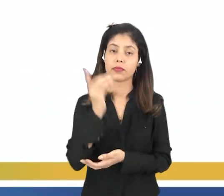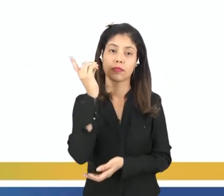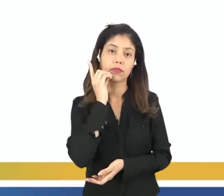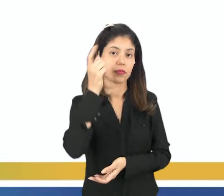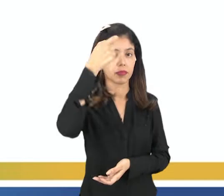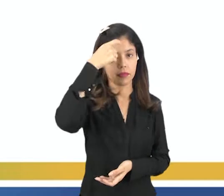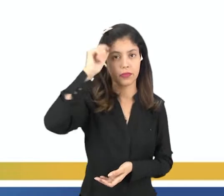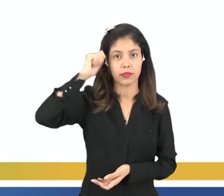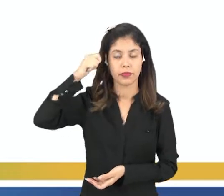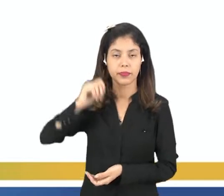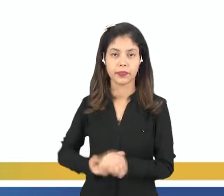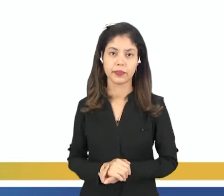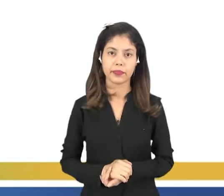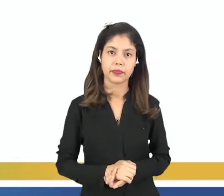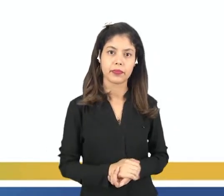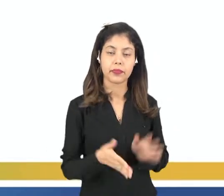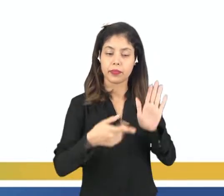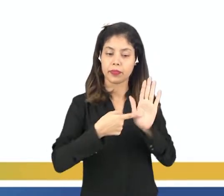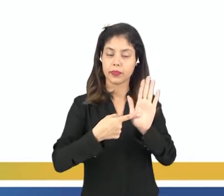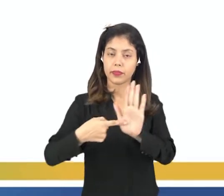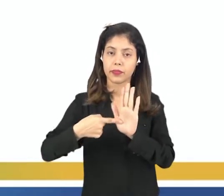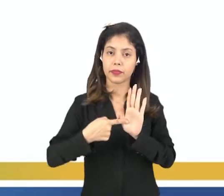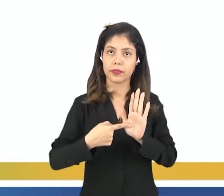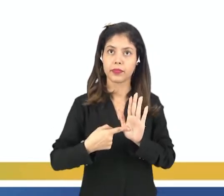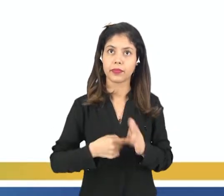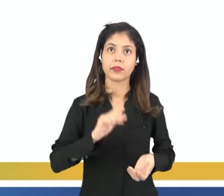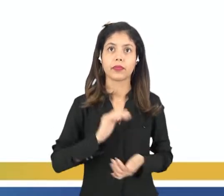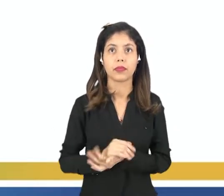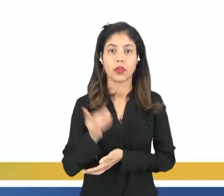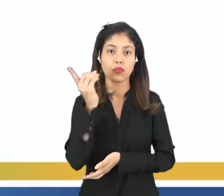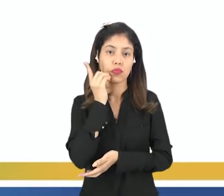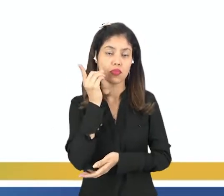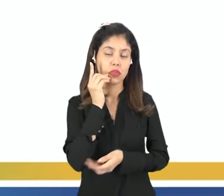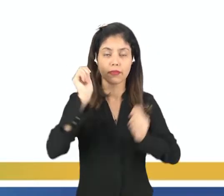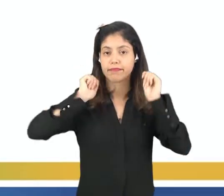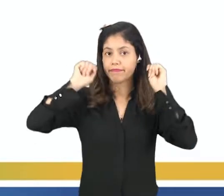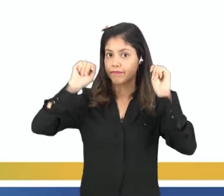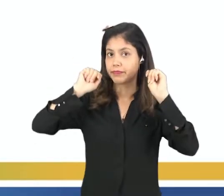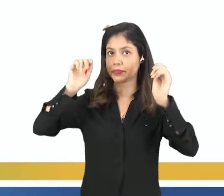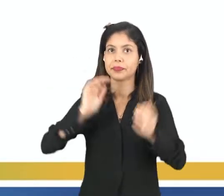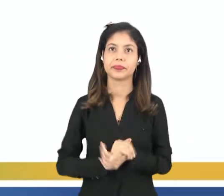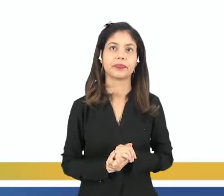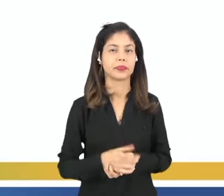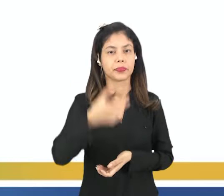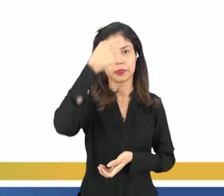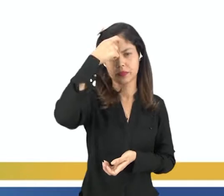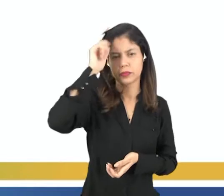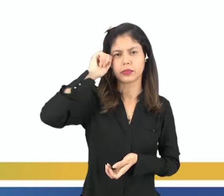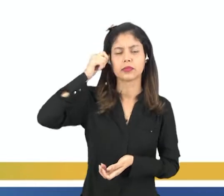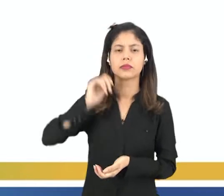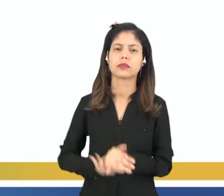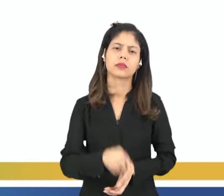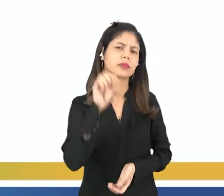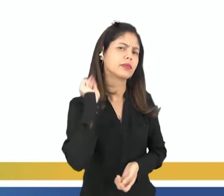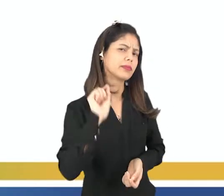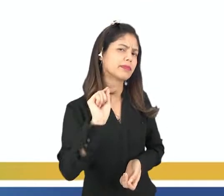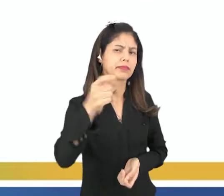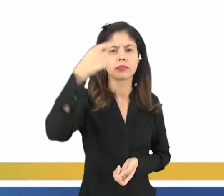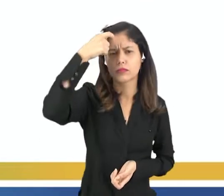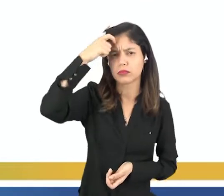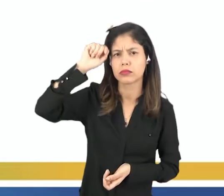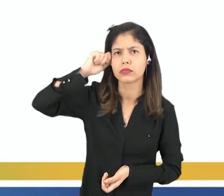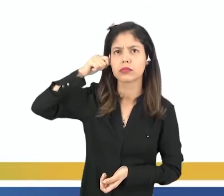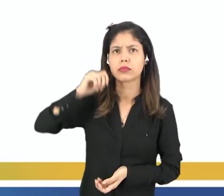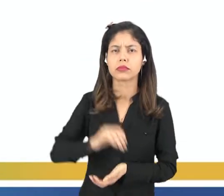Negra. A manchete informa que será comemorado o Dia da Consciência Negra. Primeira pergunta: o que é consciência